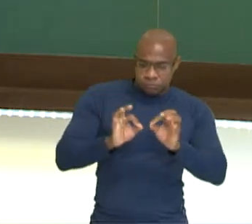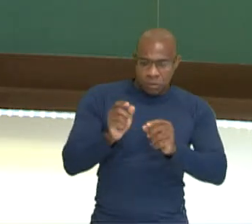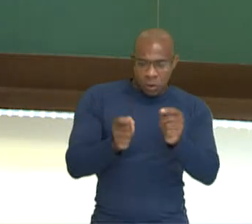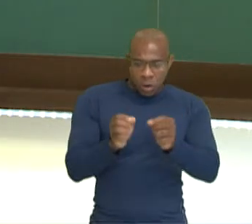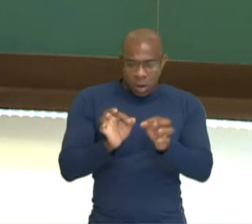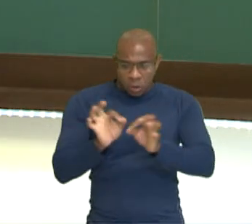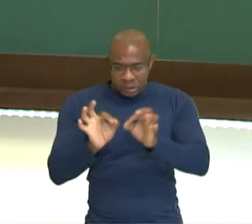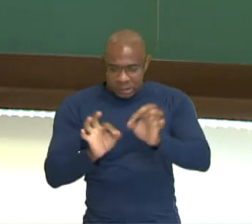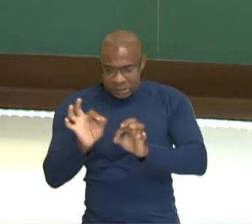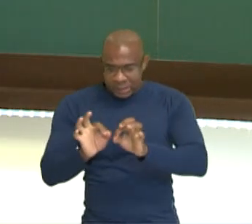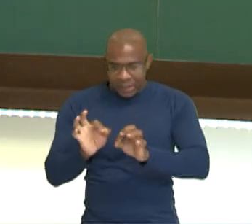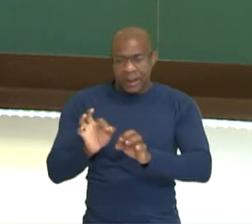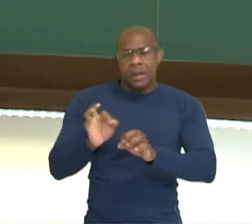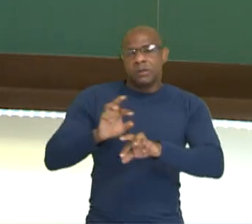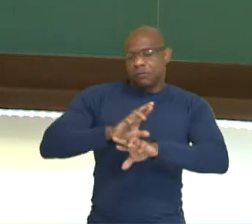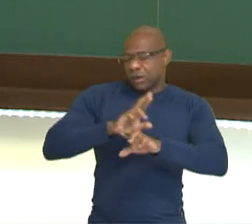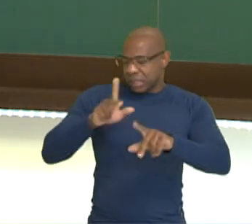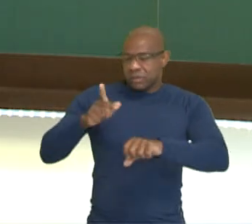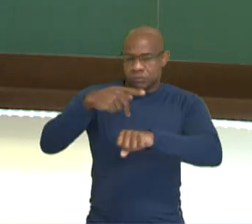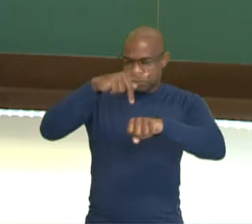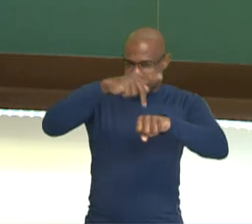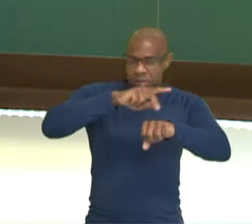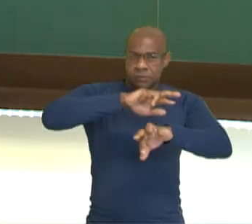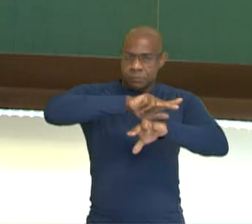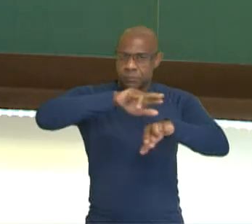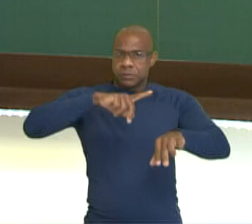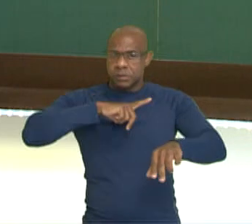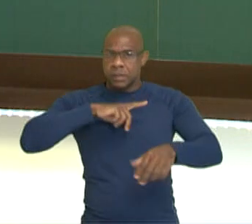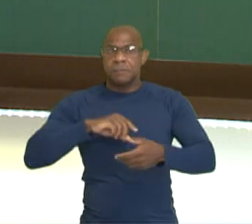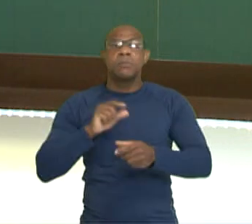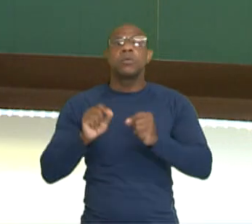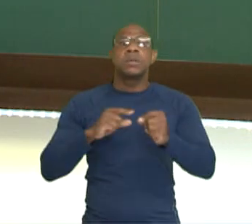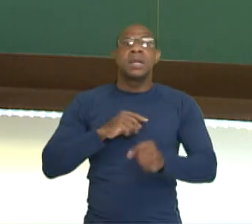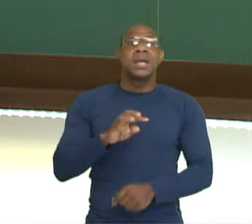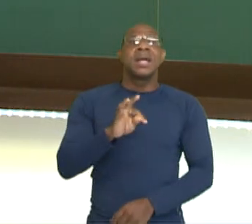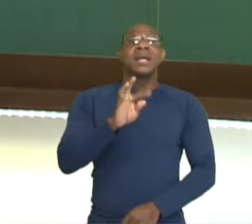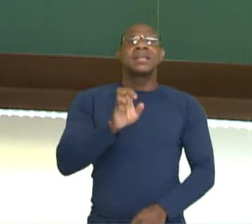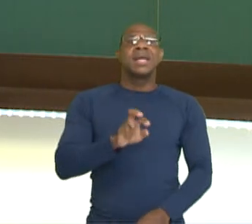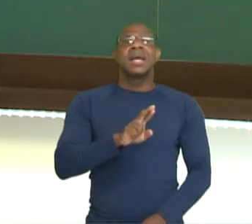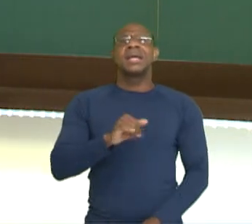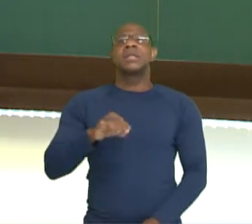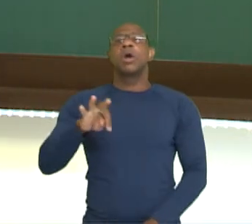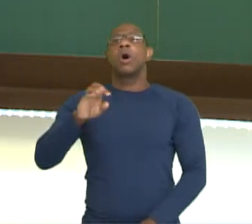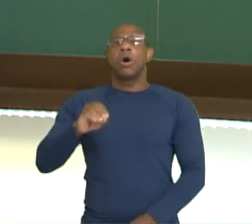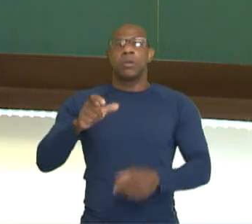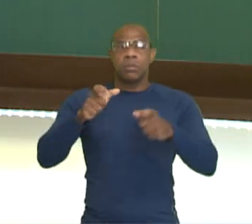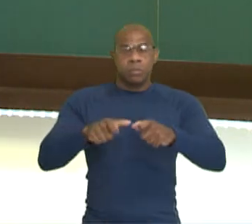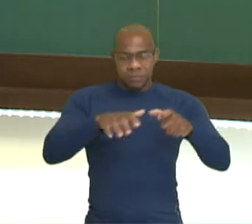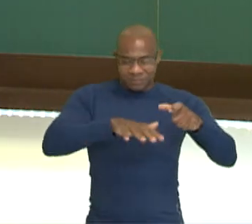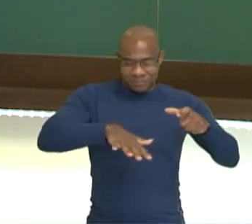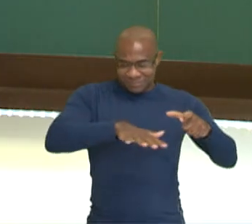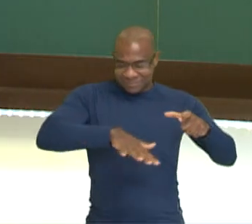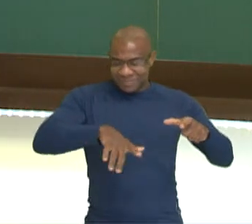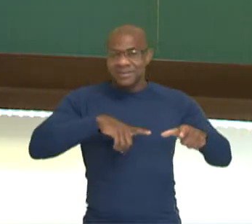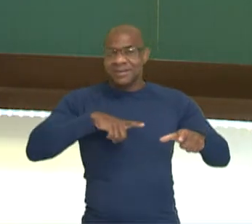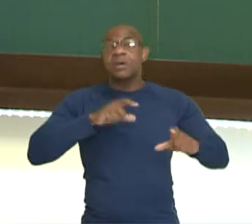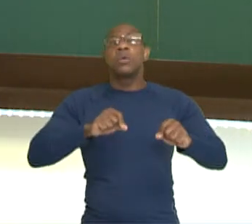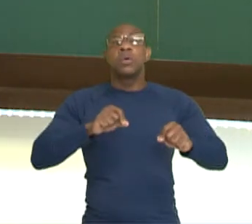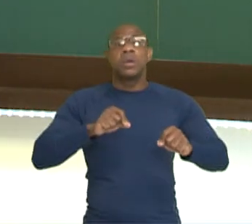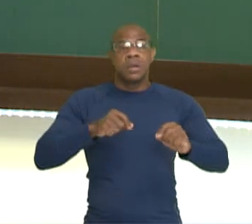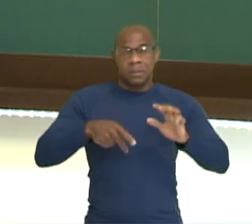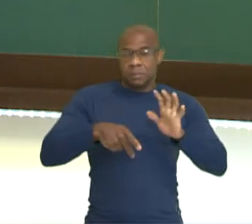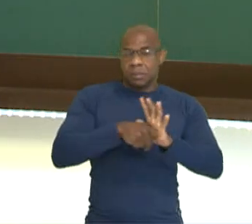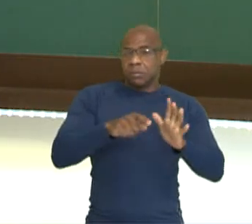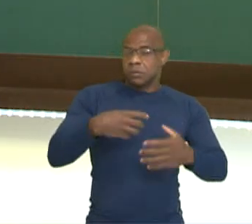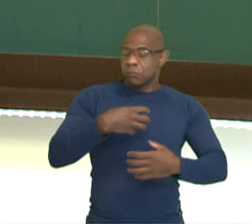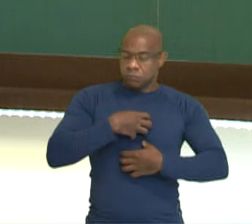diferenciadas. Dentro disso, é importante resgatarmos o quesito do território, que é a estruturação literalmente baseada na